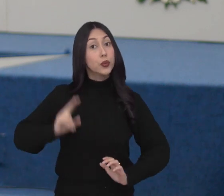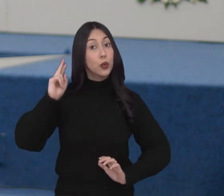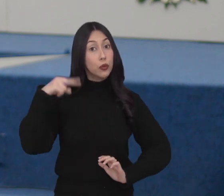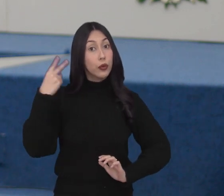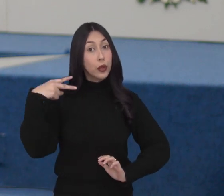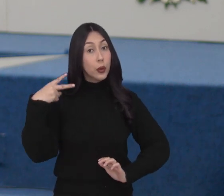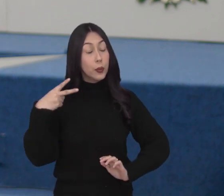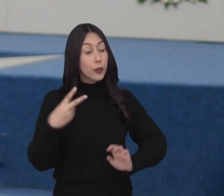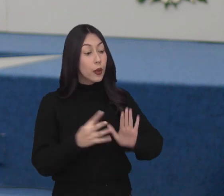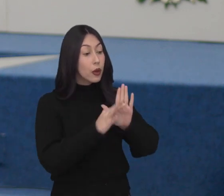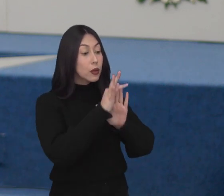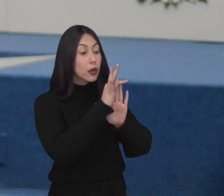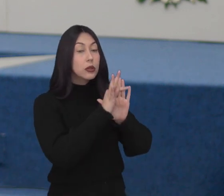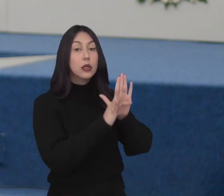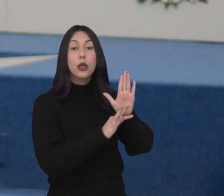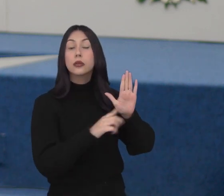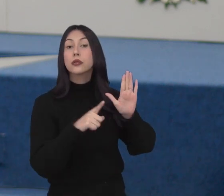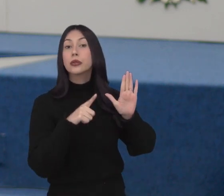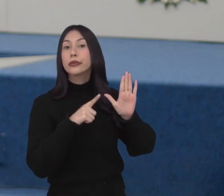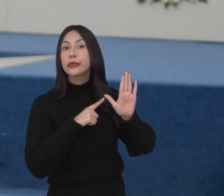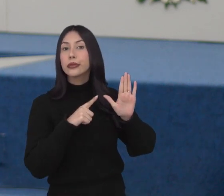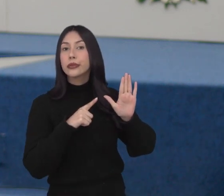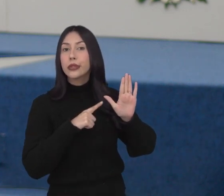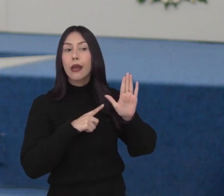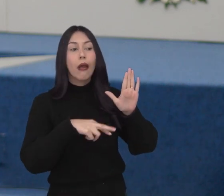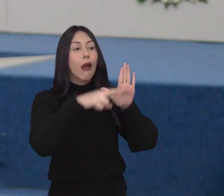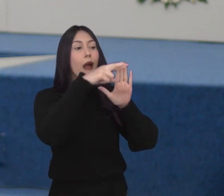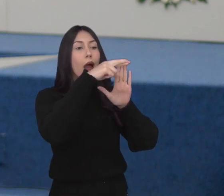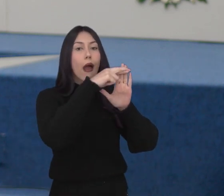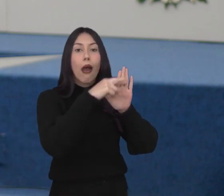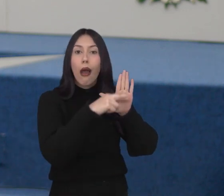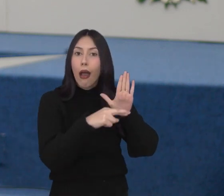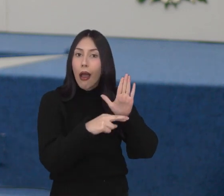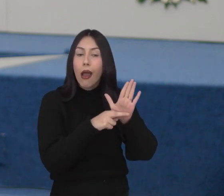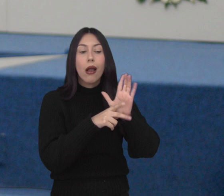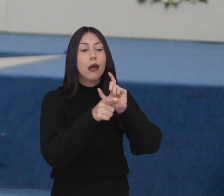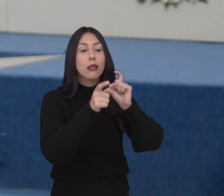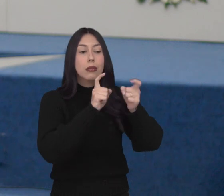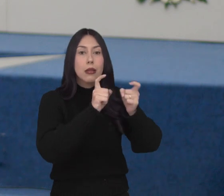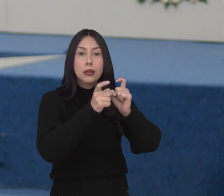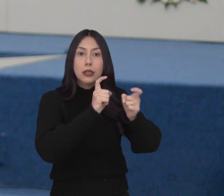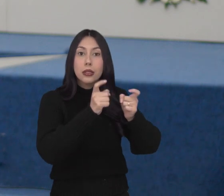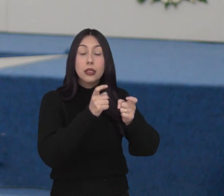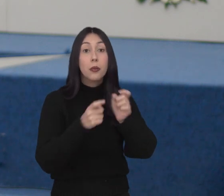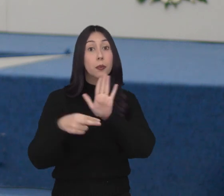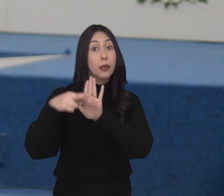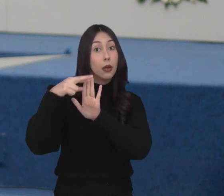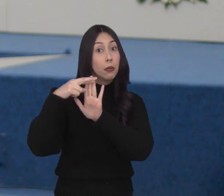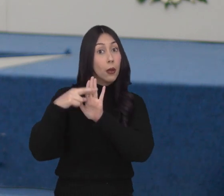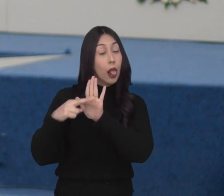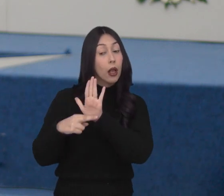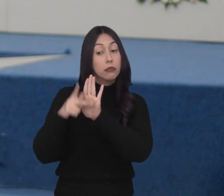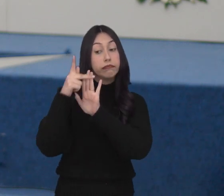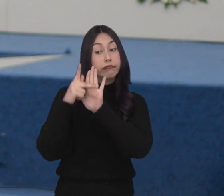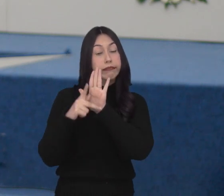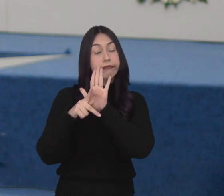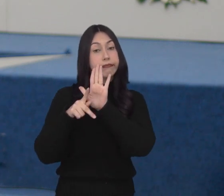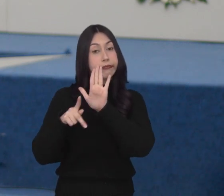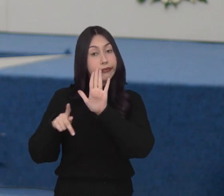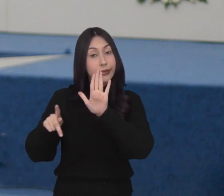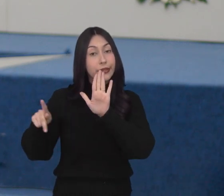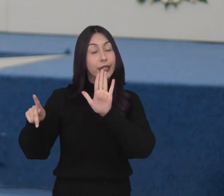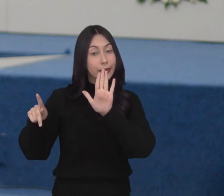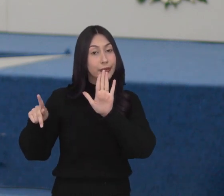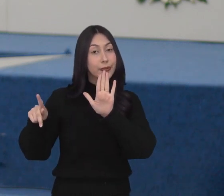O texto também estabelece, por exemplo, como deve ser realizada uma sessão plenária e a tramitação